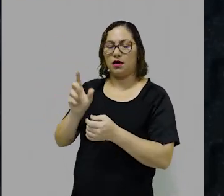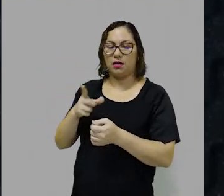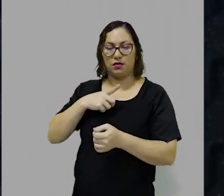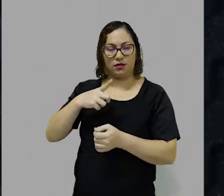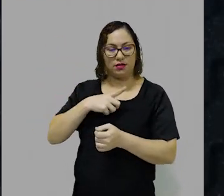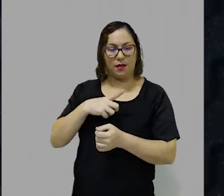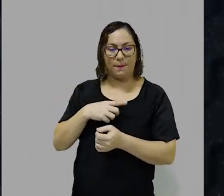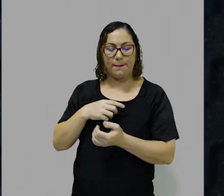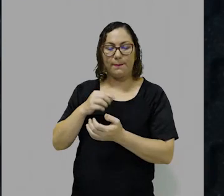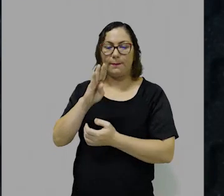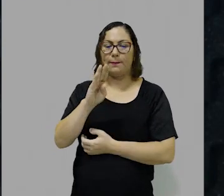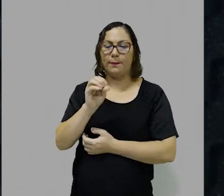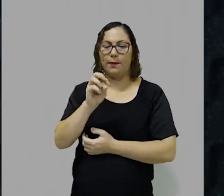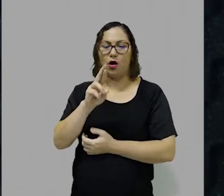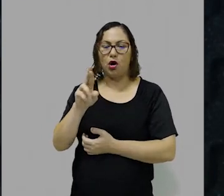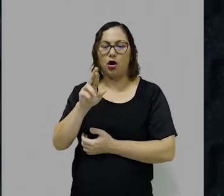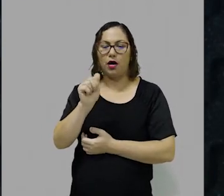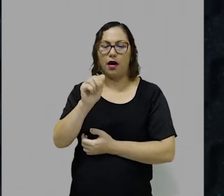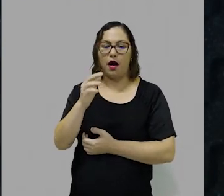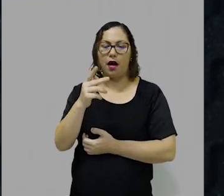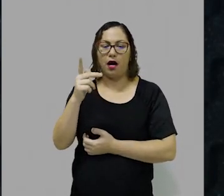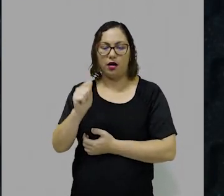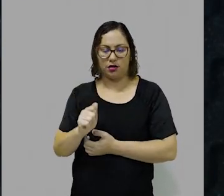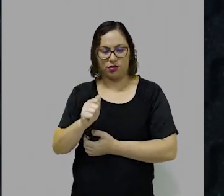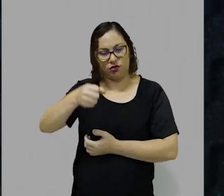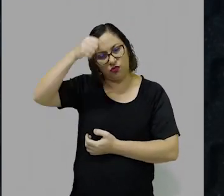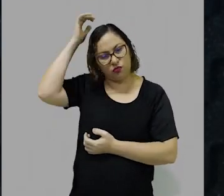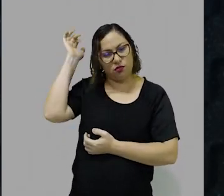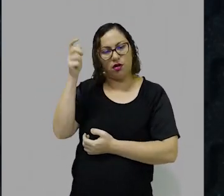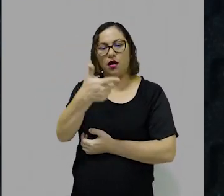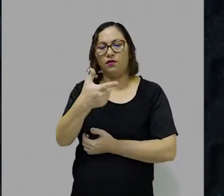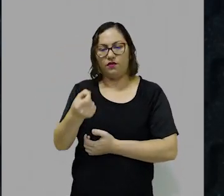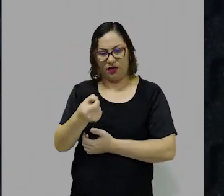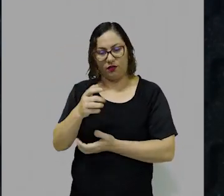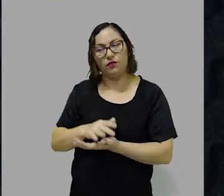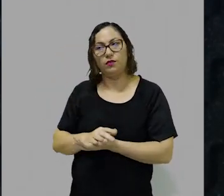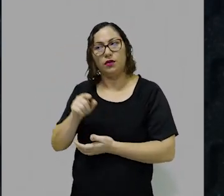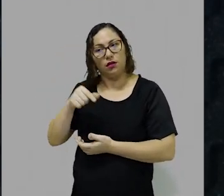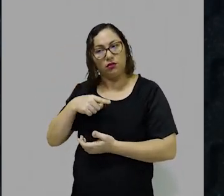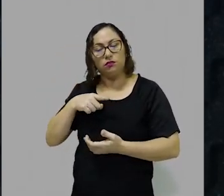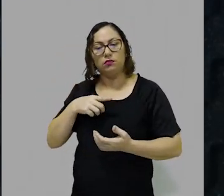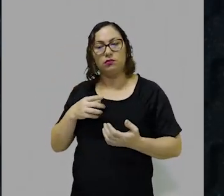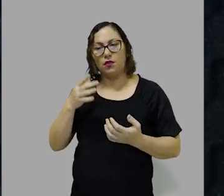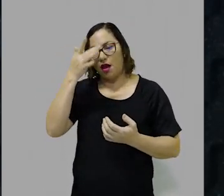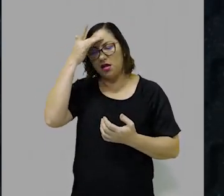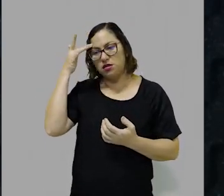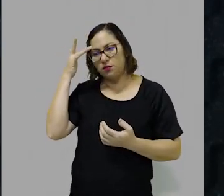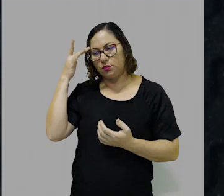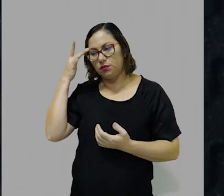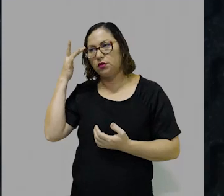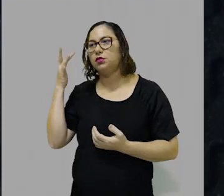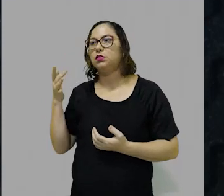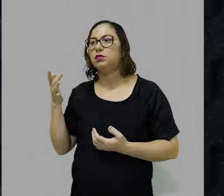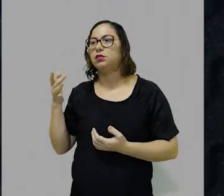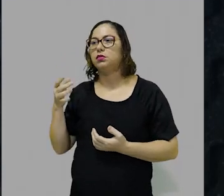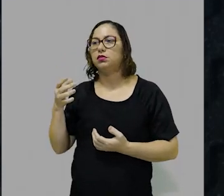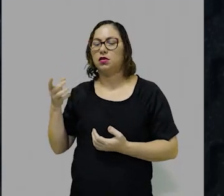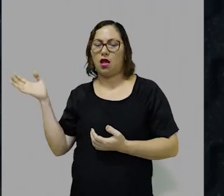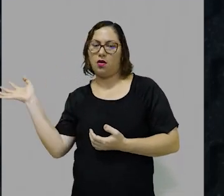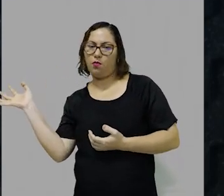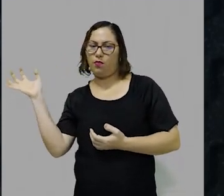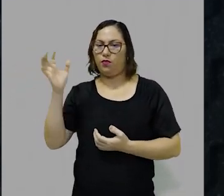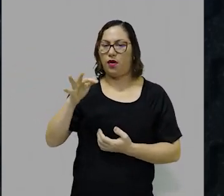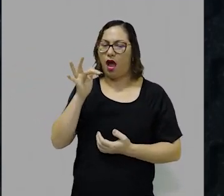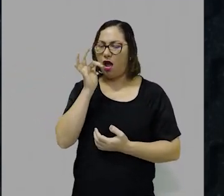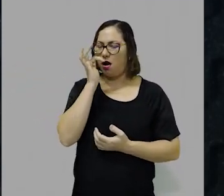borracha no início do século XX. Ainda é, mas a produção era muito grande e acaba que as pessoas trouxeram aquela